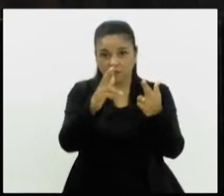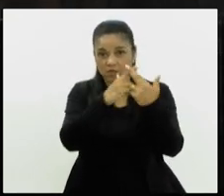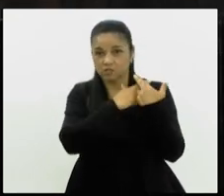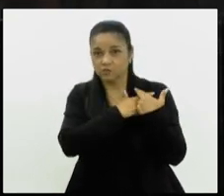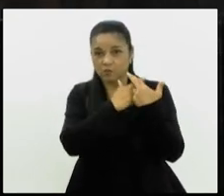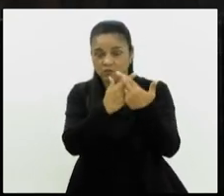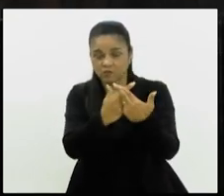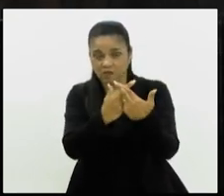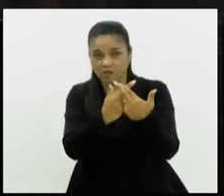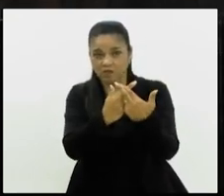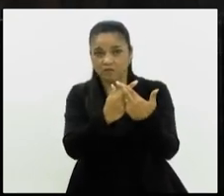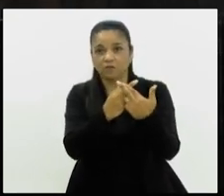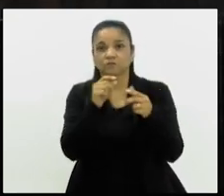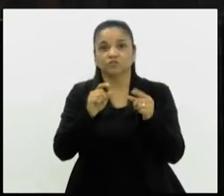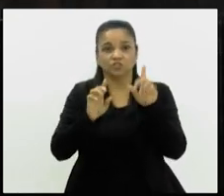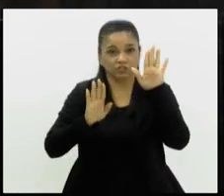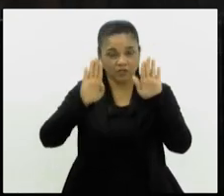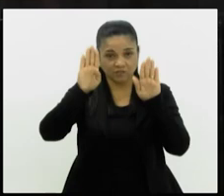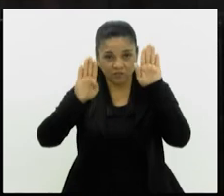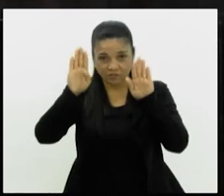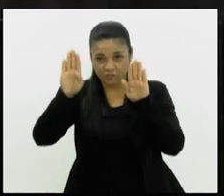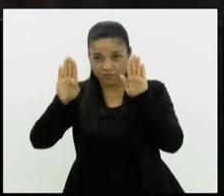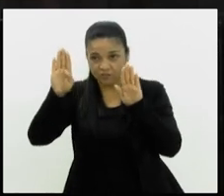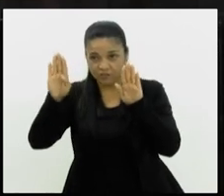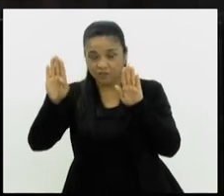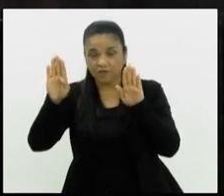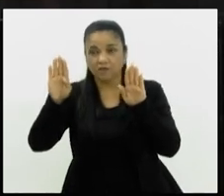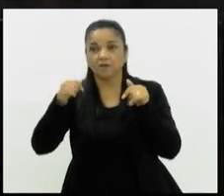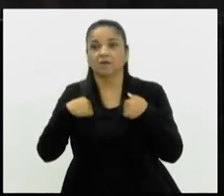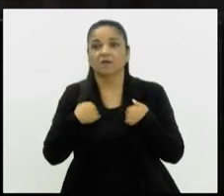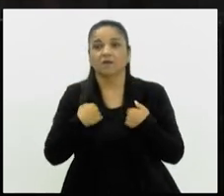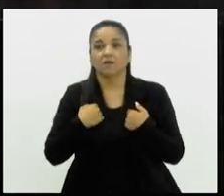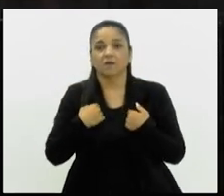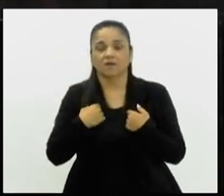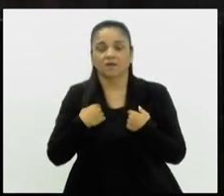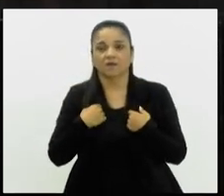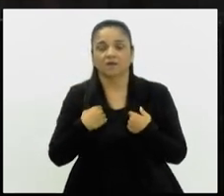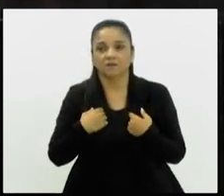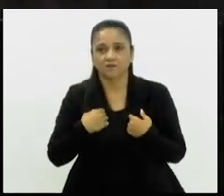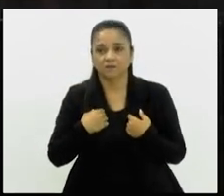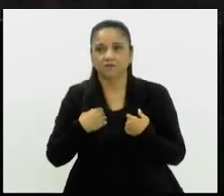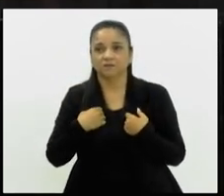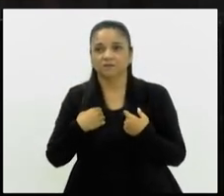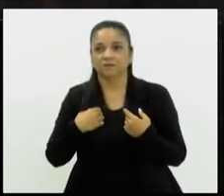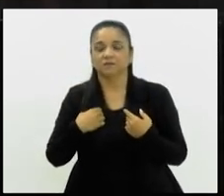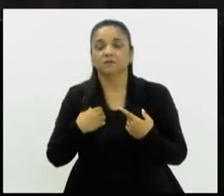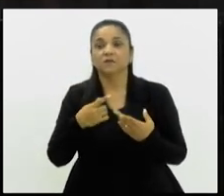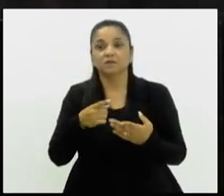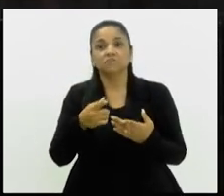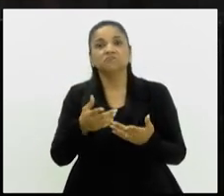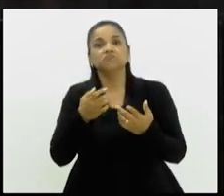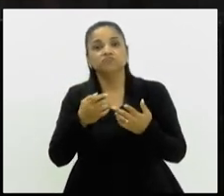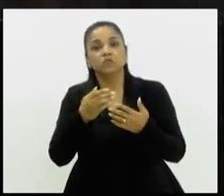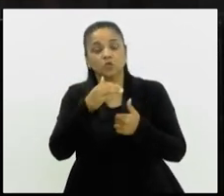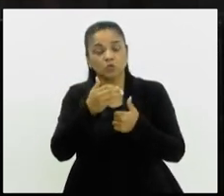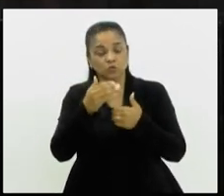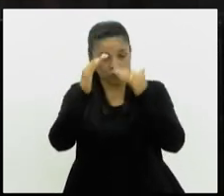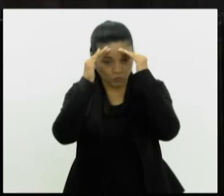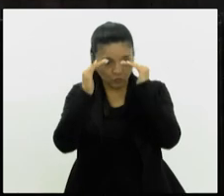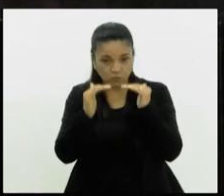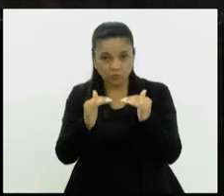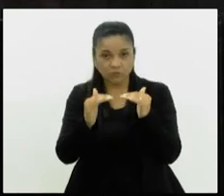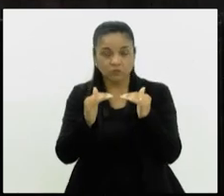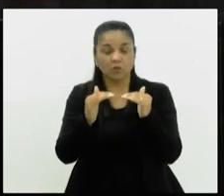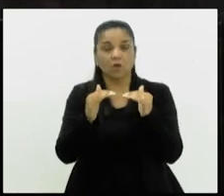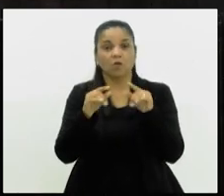pelas estatísticas na área da segurança pública, que era subordinada ao Gabinete